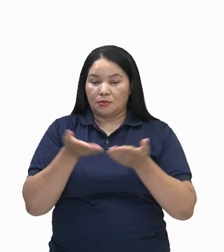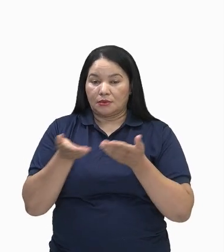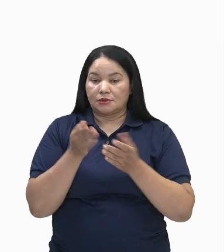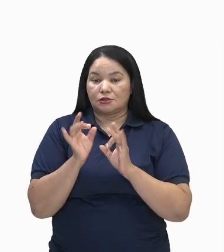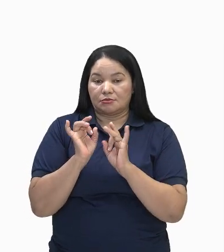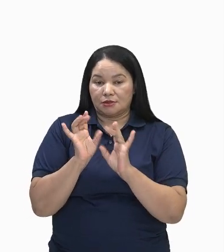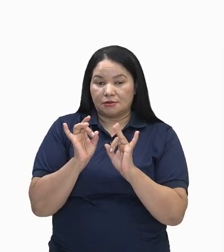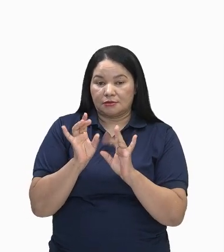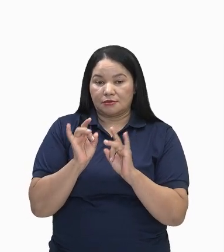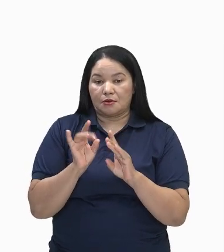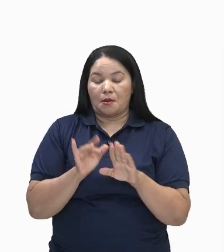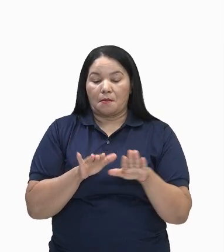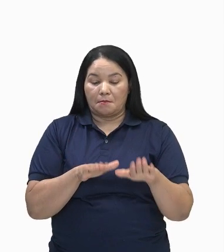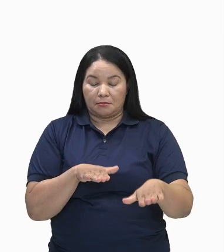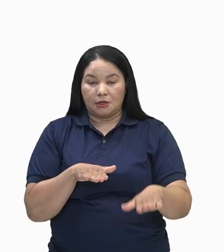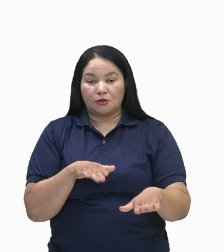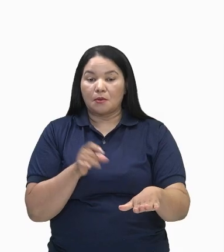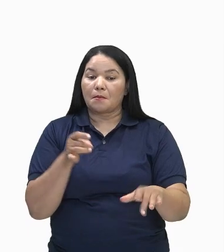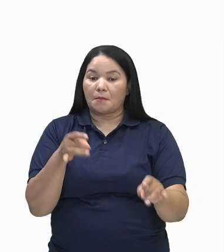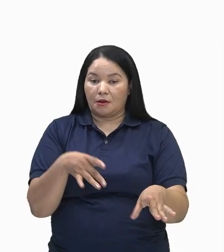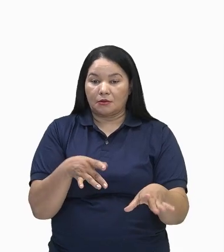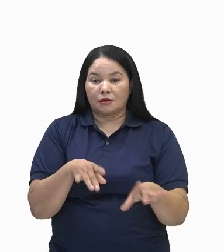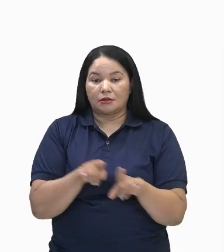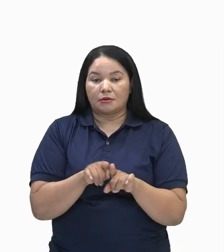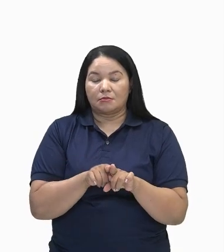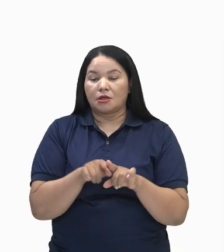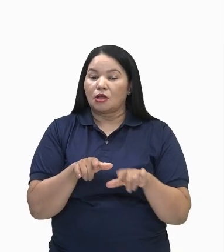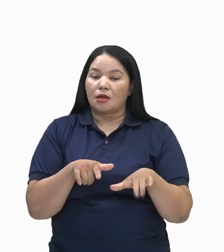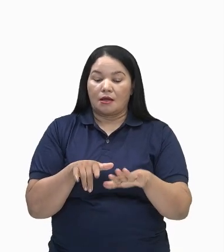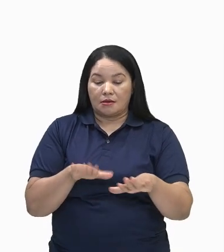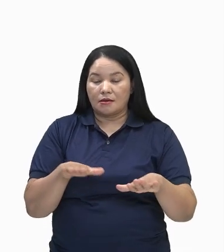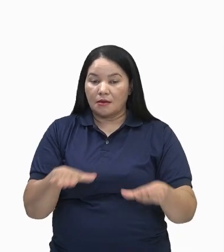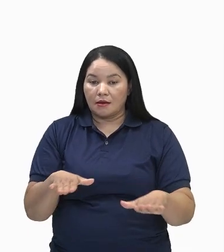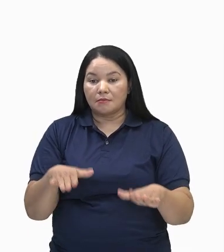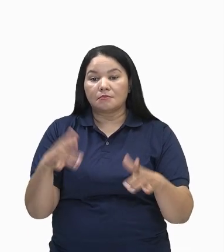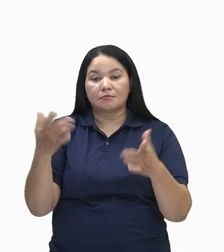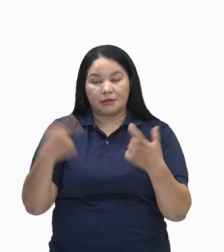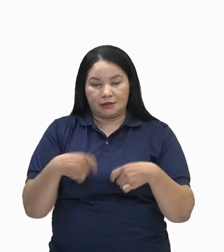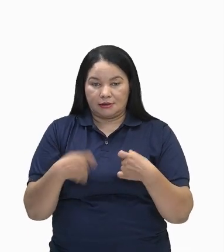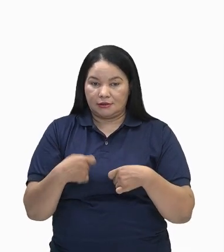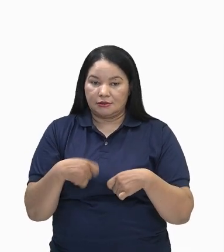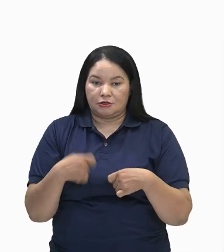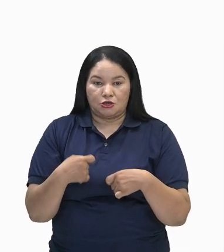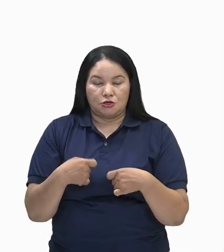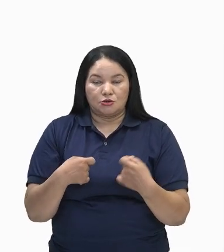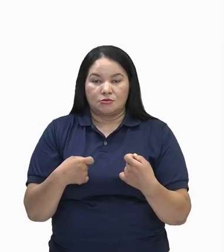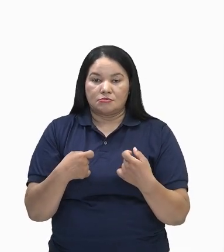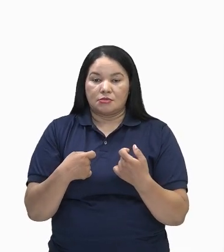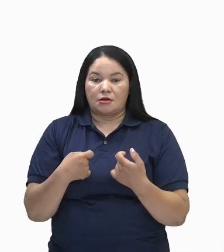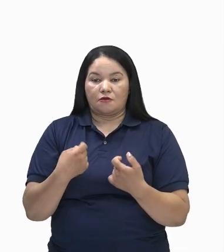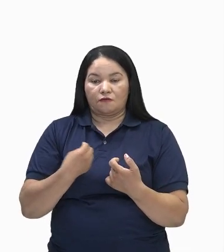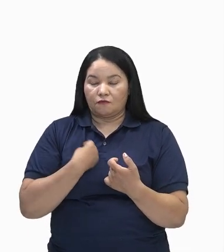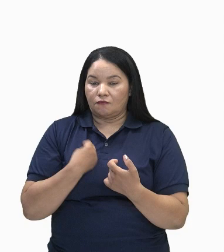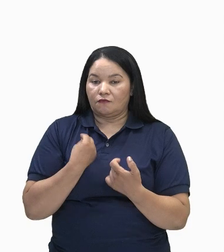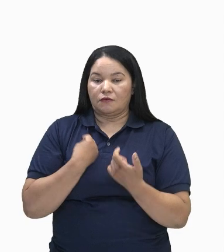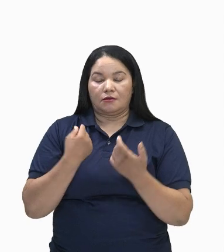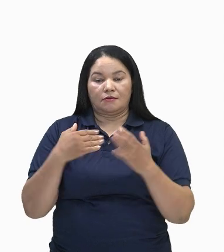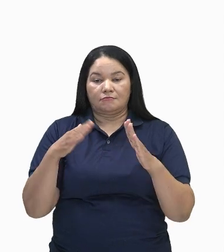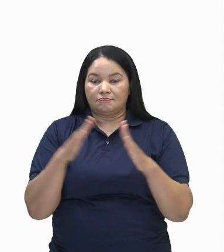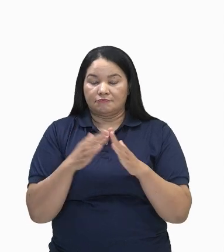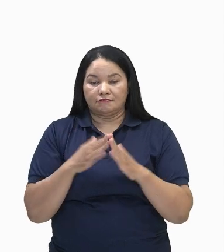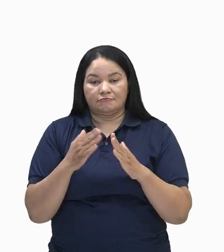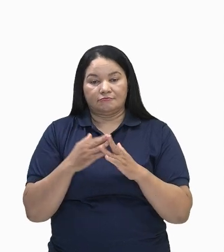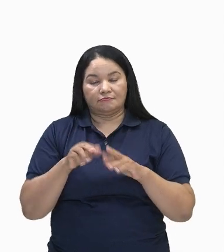do menor abandonado, daqueles que careçam de meios adequados de subsistência.